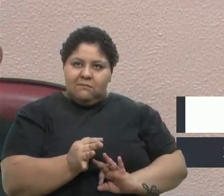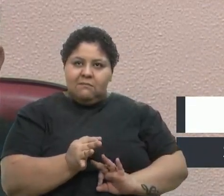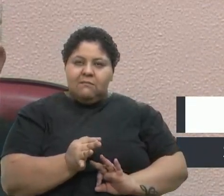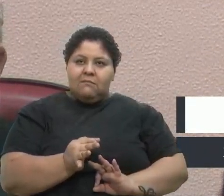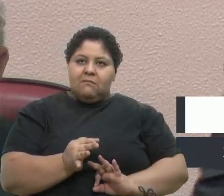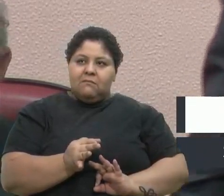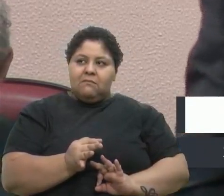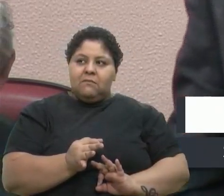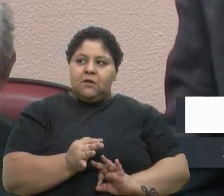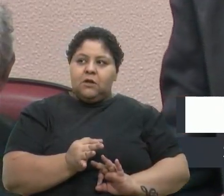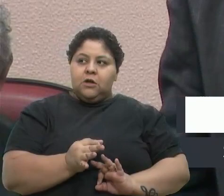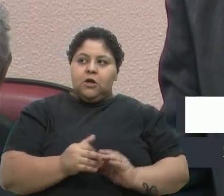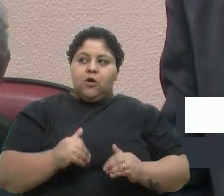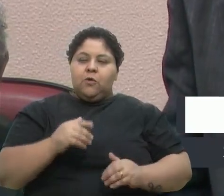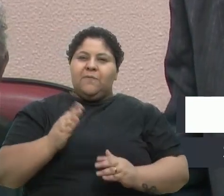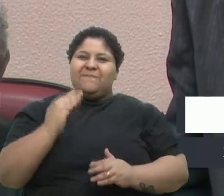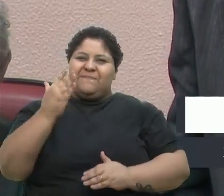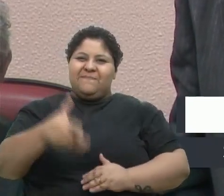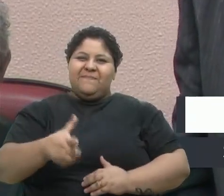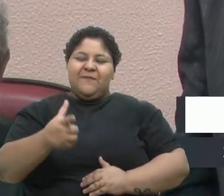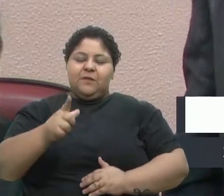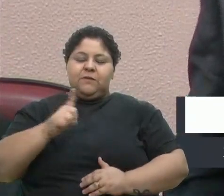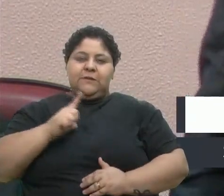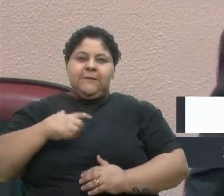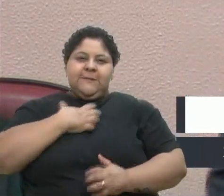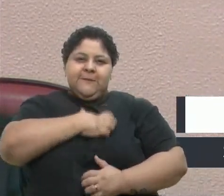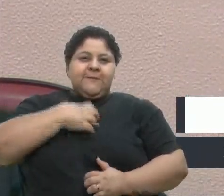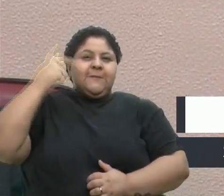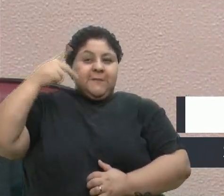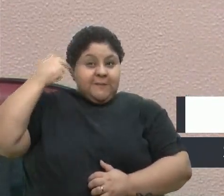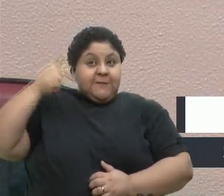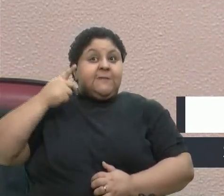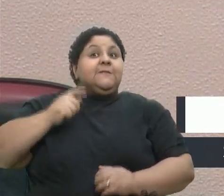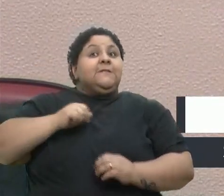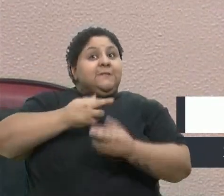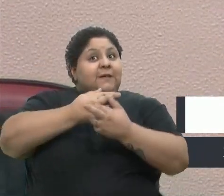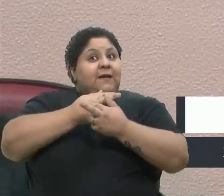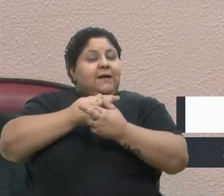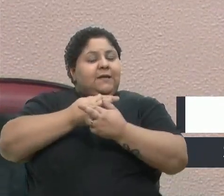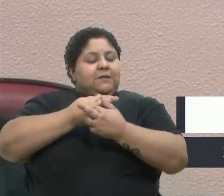Quando tem vontade política, as coisas acontecem.